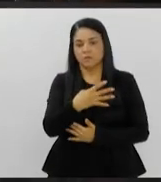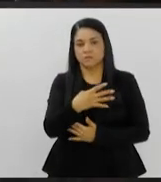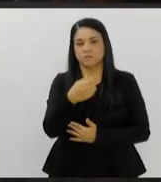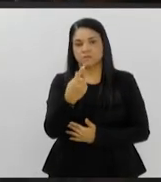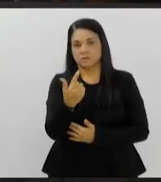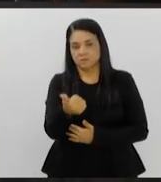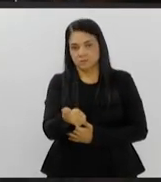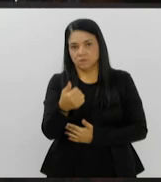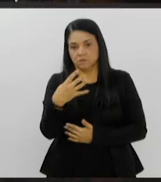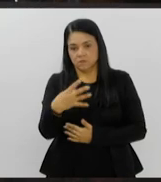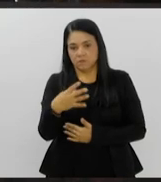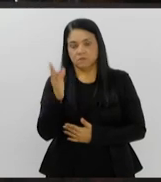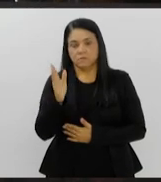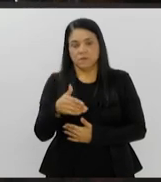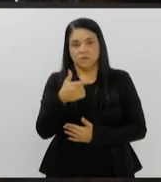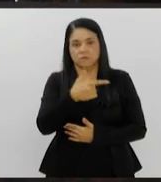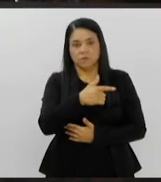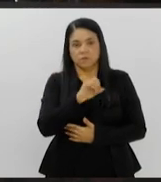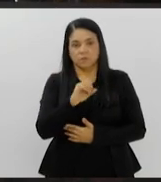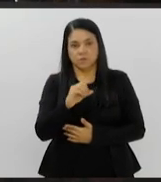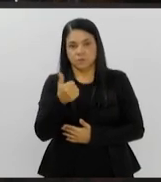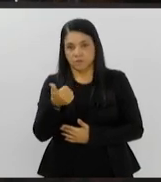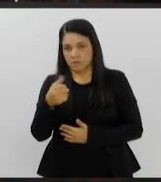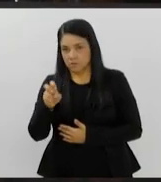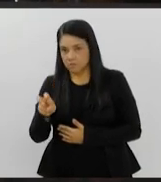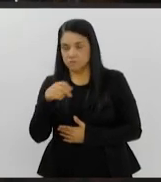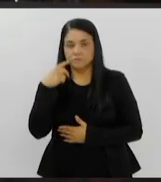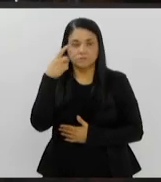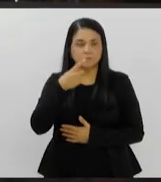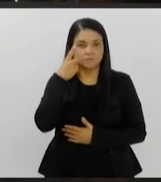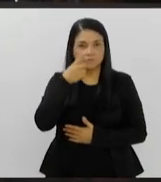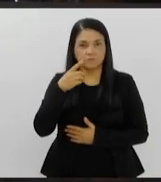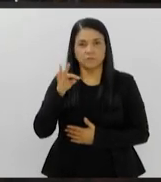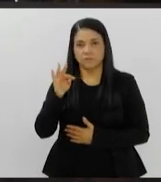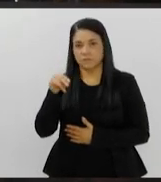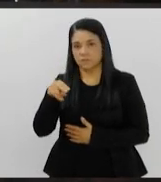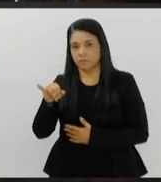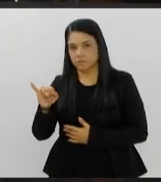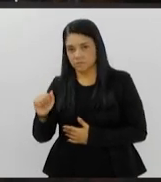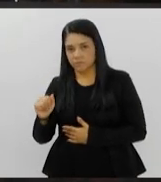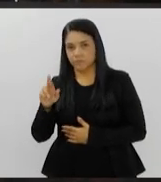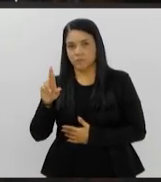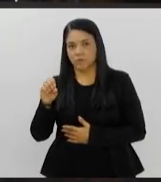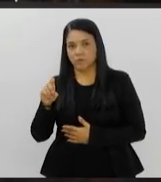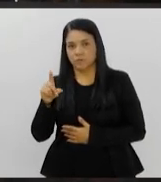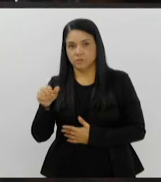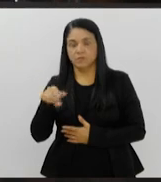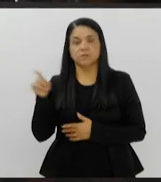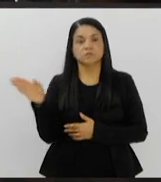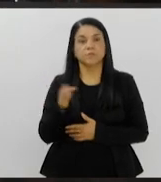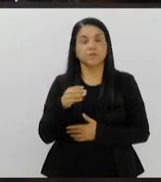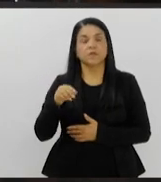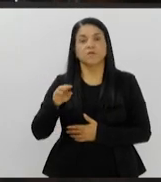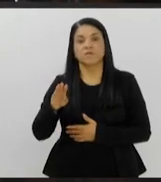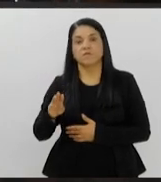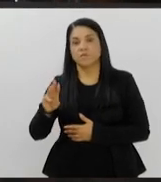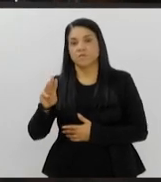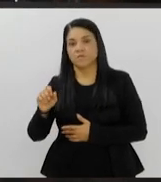de 2015, de autoria da deputada Tânia Rodrigues, Valdeque Carneiro e Samuel